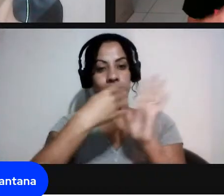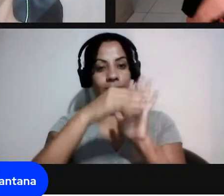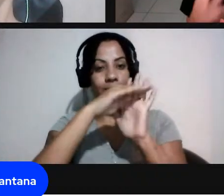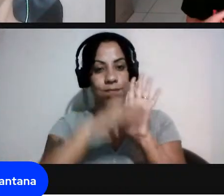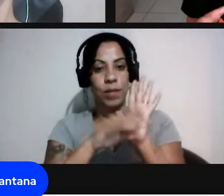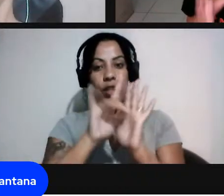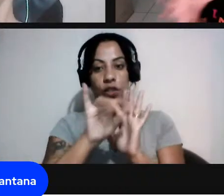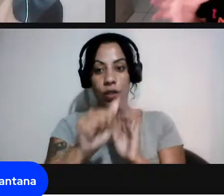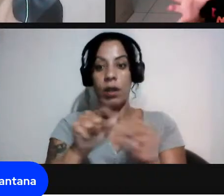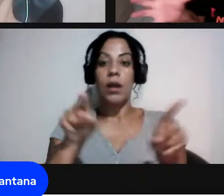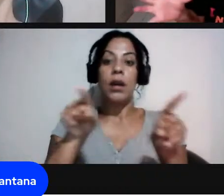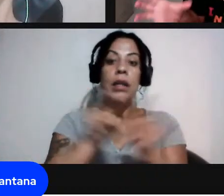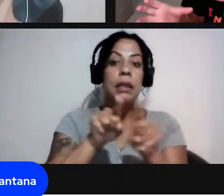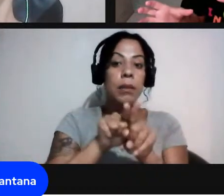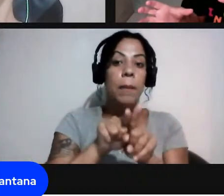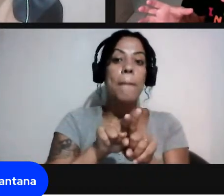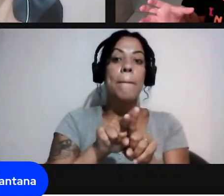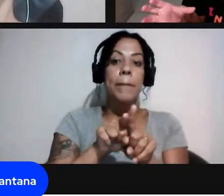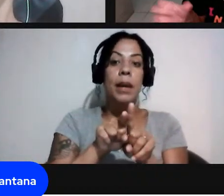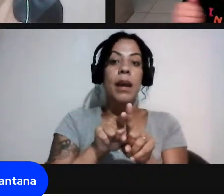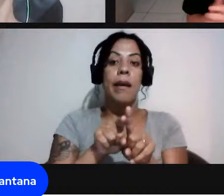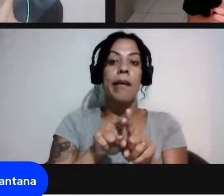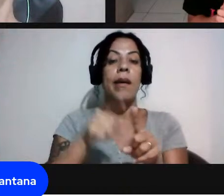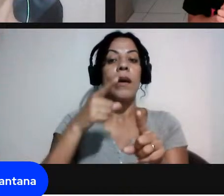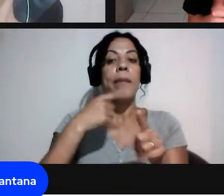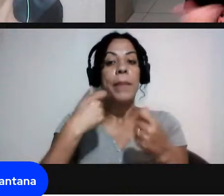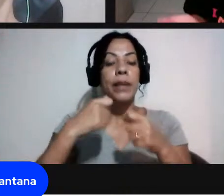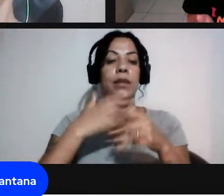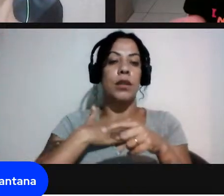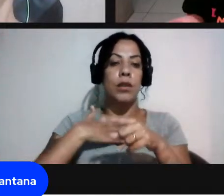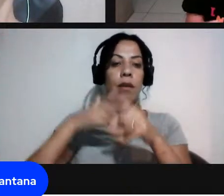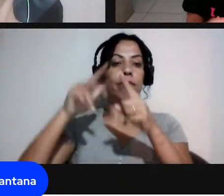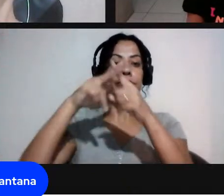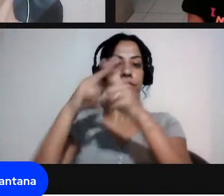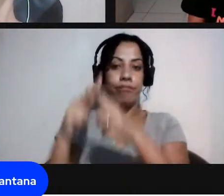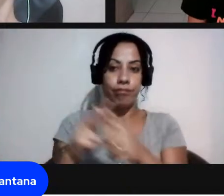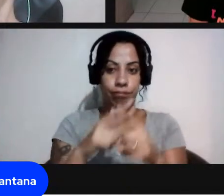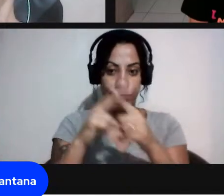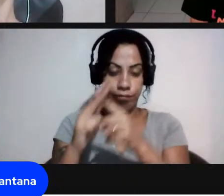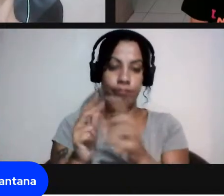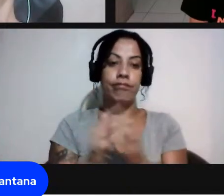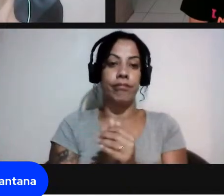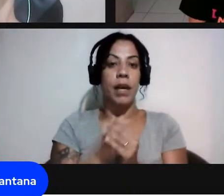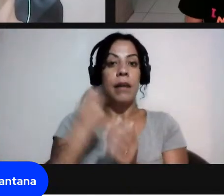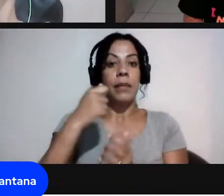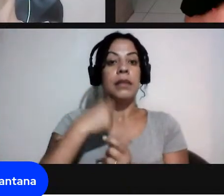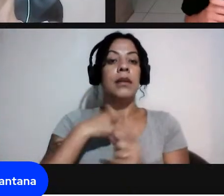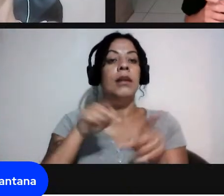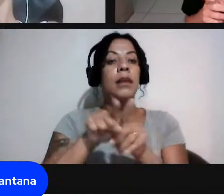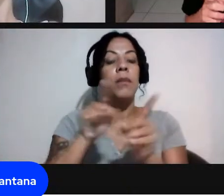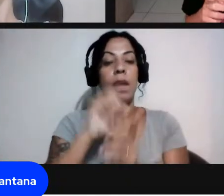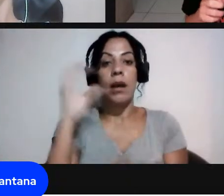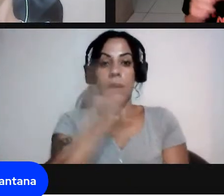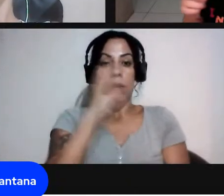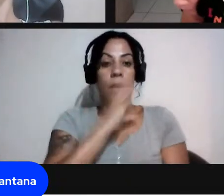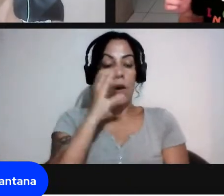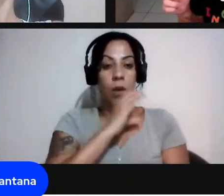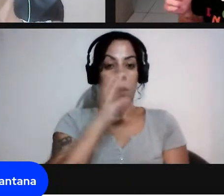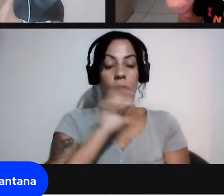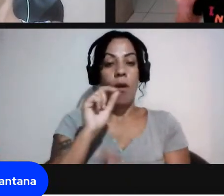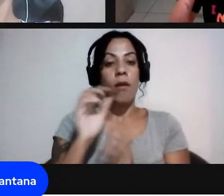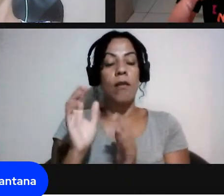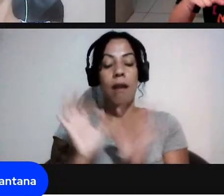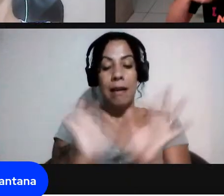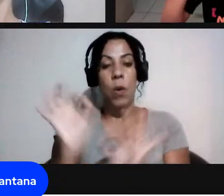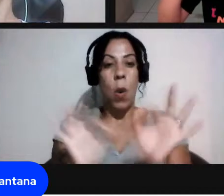e, consequentemente, eu tive que fazer esses ajustes. Eu tive que dar uma corrida também com a